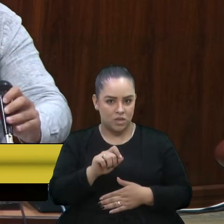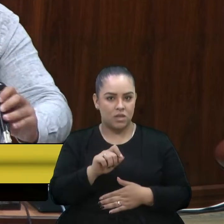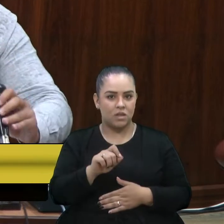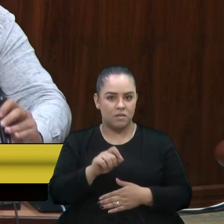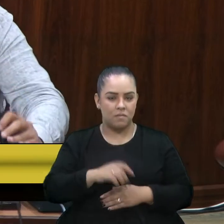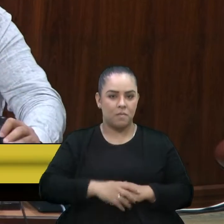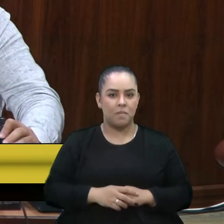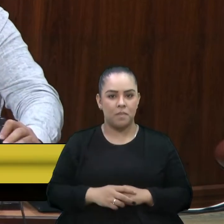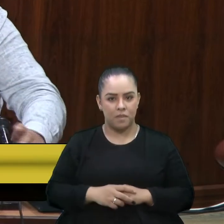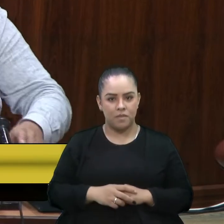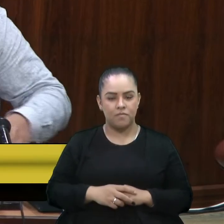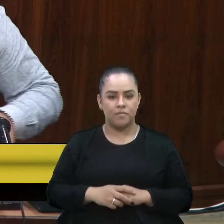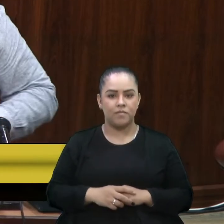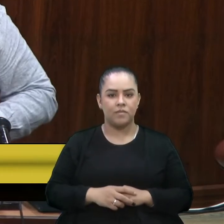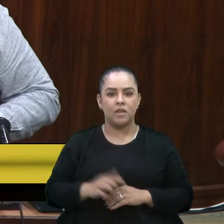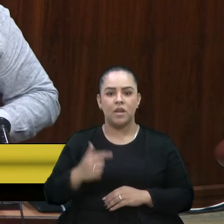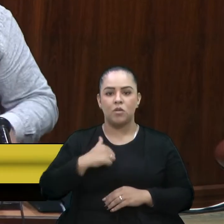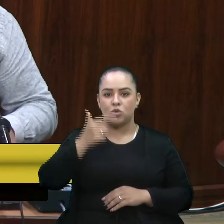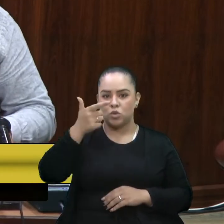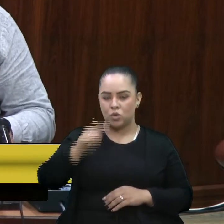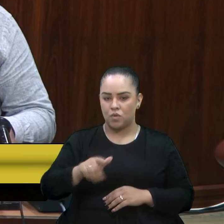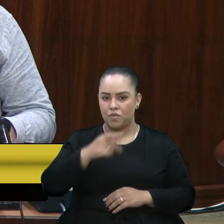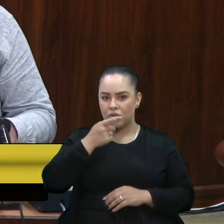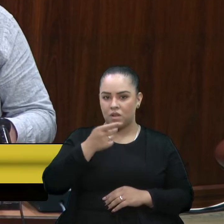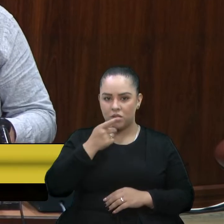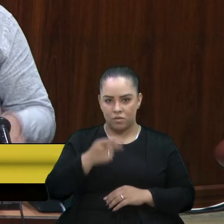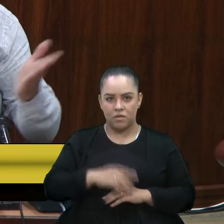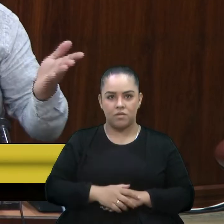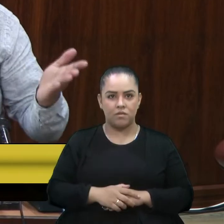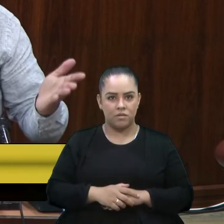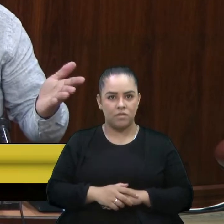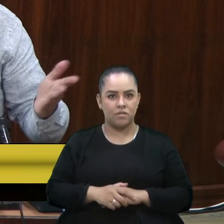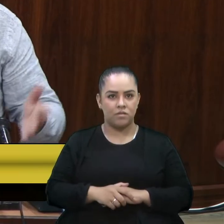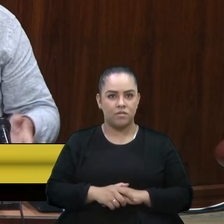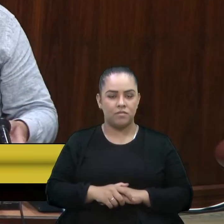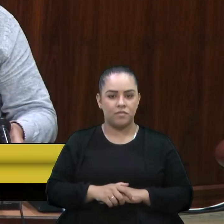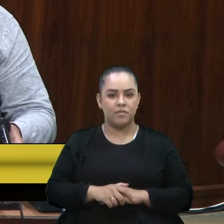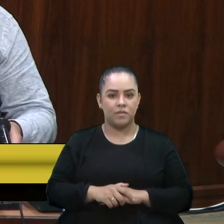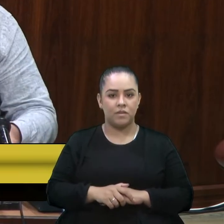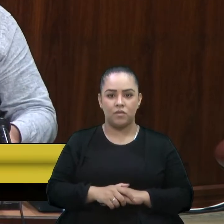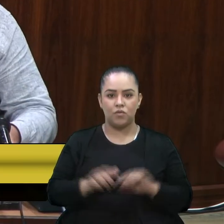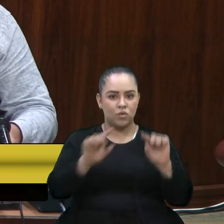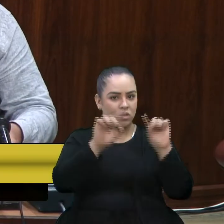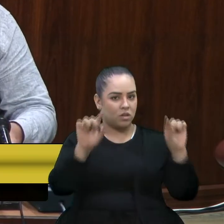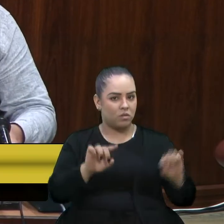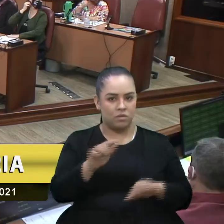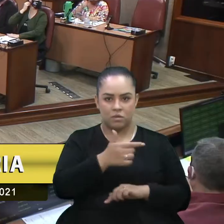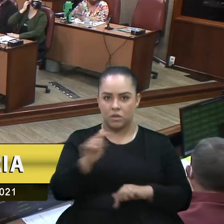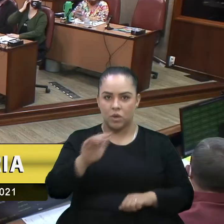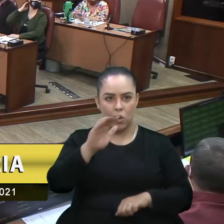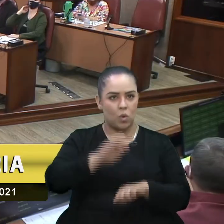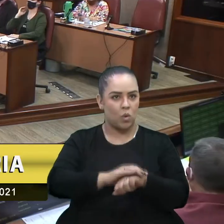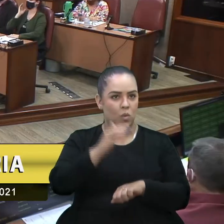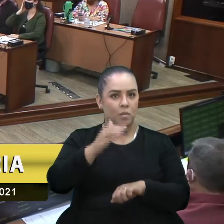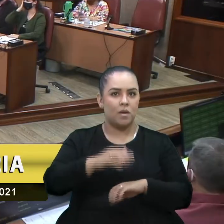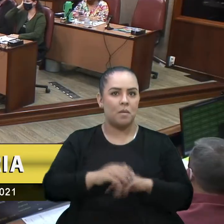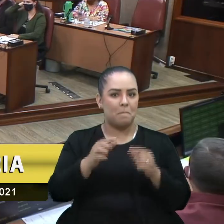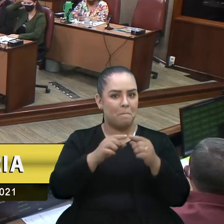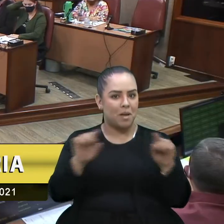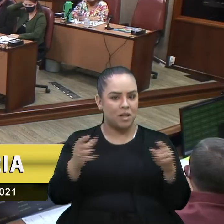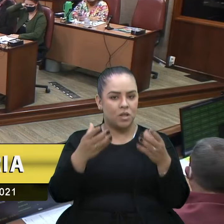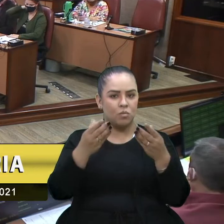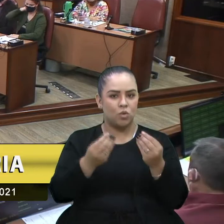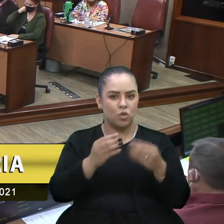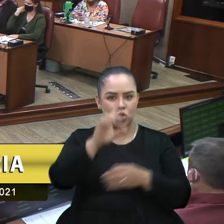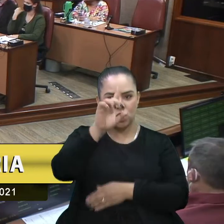Para concluir, eu volto a reafirmar, e não falei isso, o servidor nenhum é o culpado. Só que foram muitos